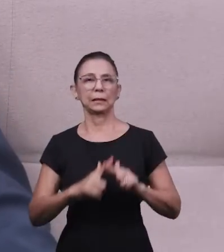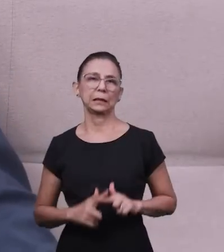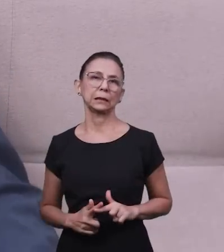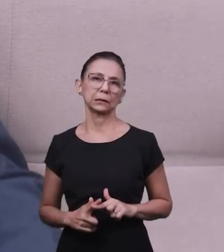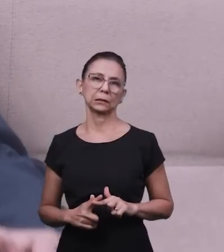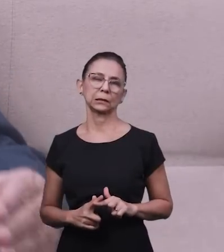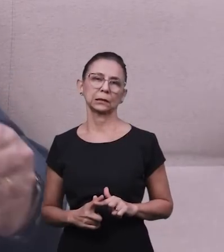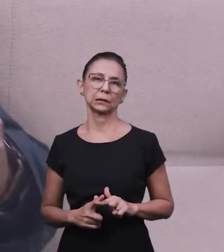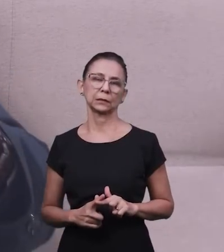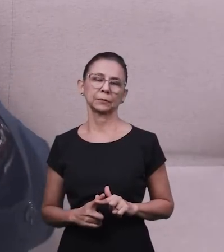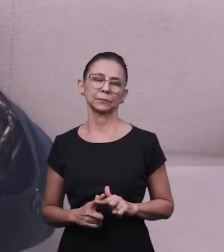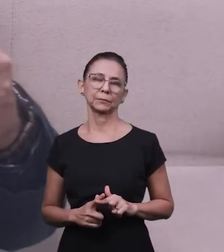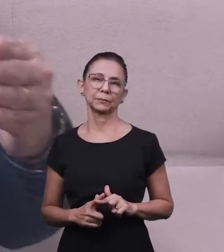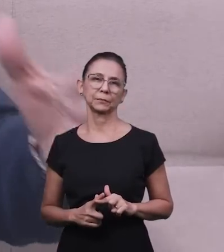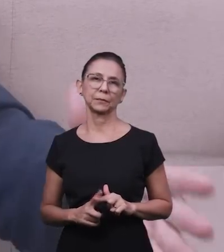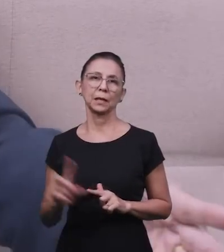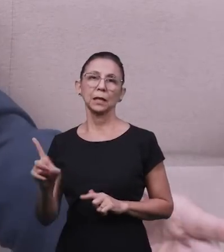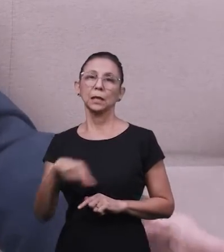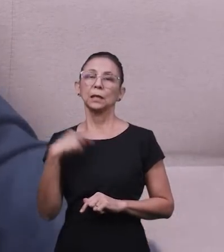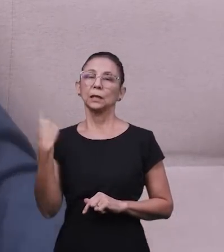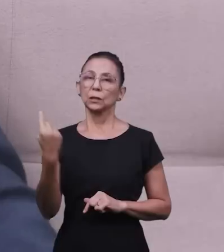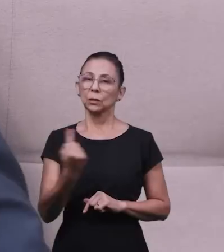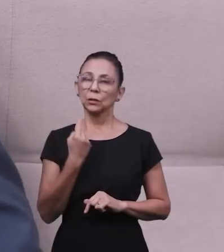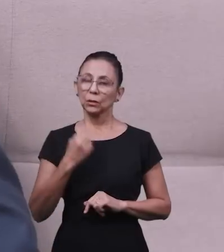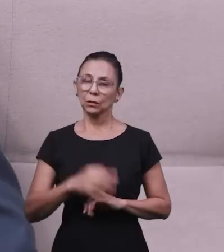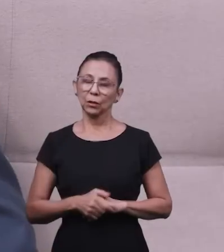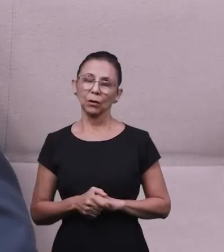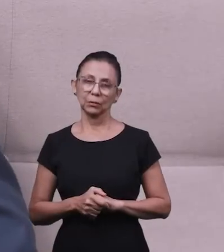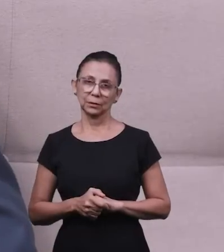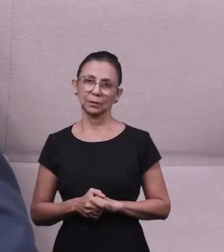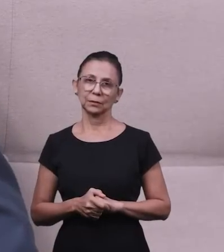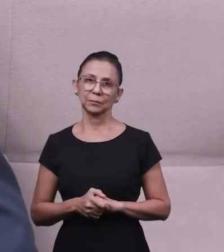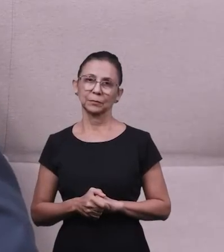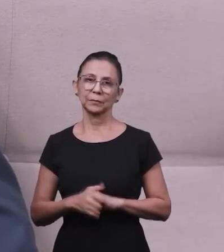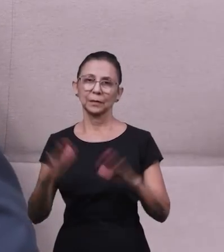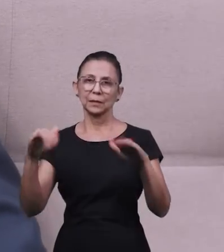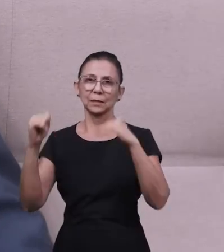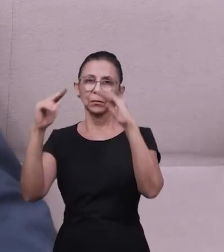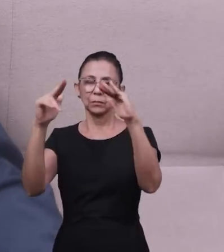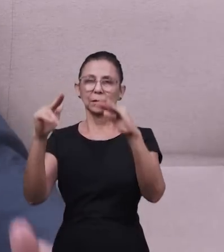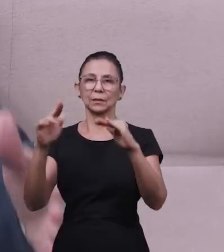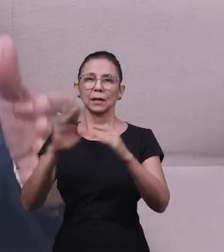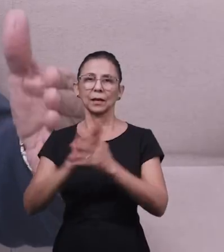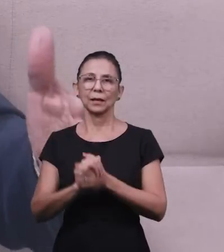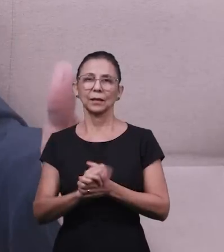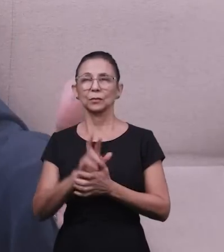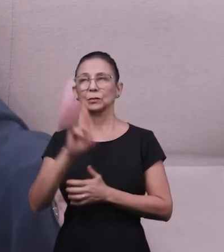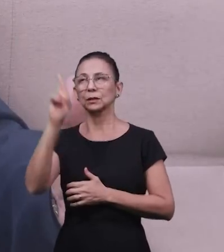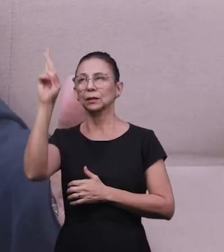igreja. Nós temos o apacentar deste pastor celestial.